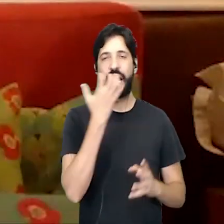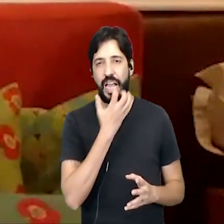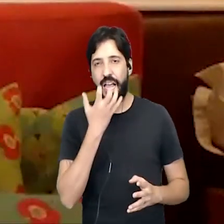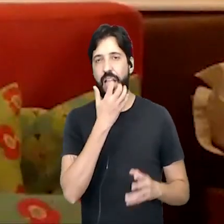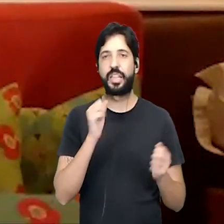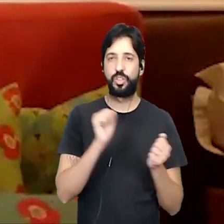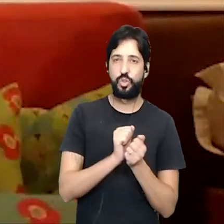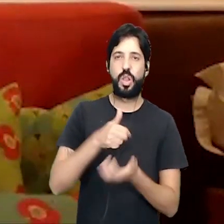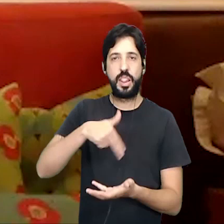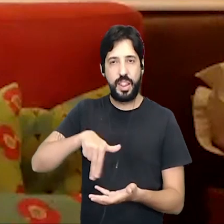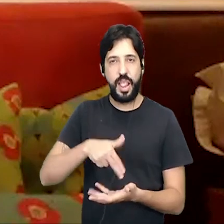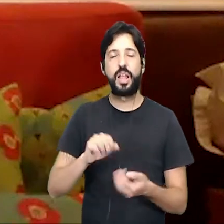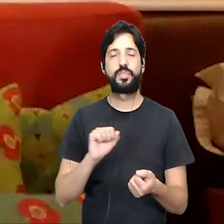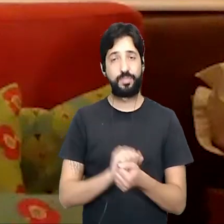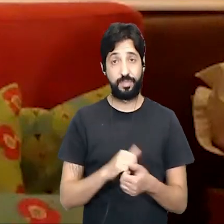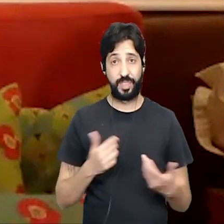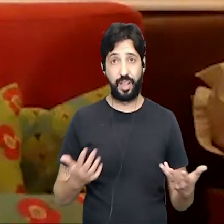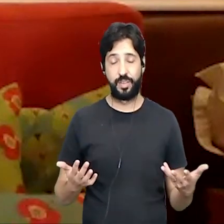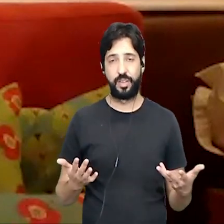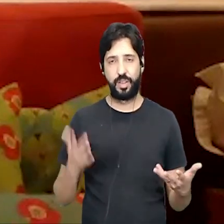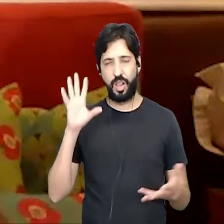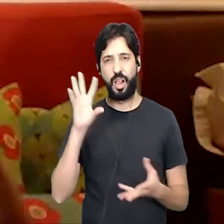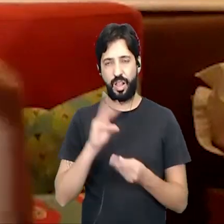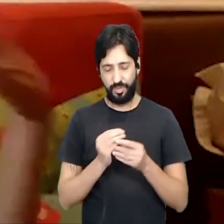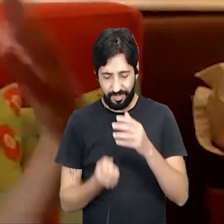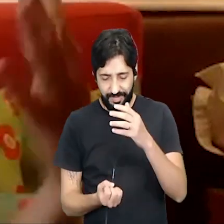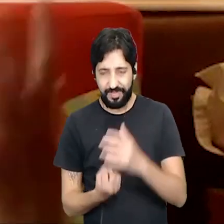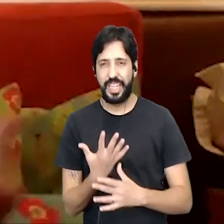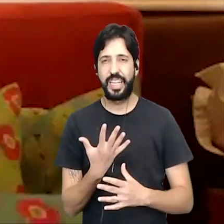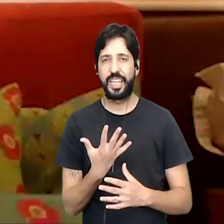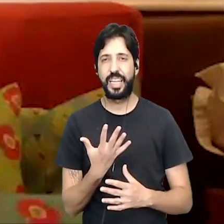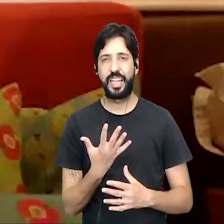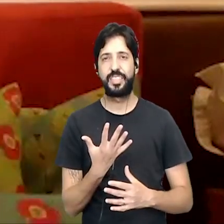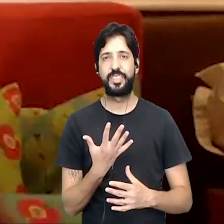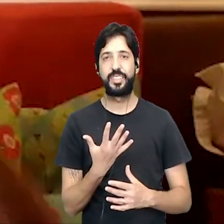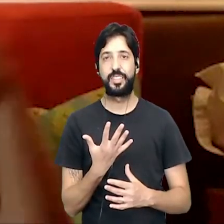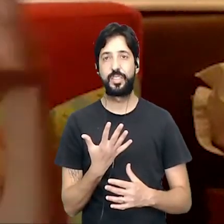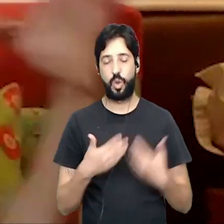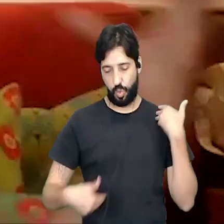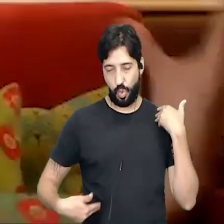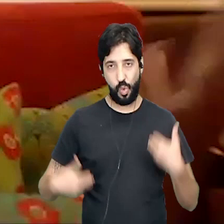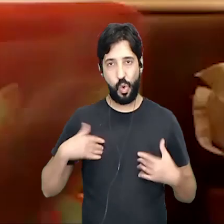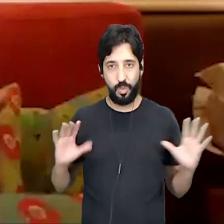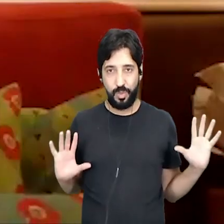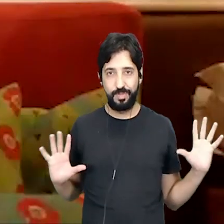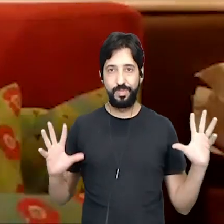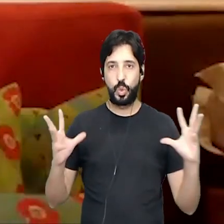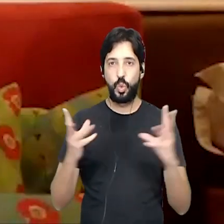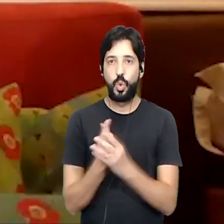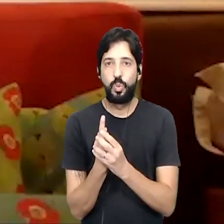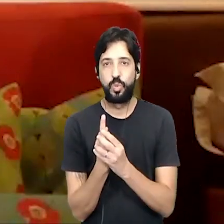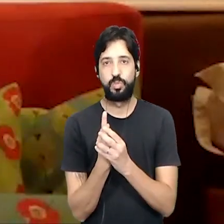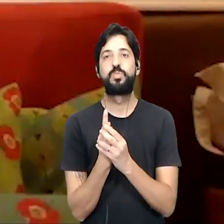com vocês desses cantos e dessas danças, né? Então, eu acho que é a criação de um